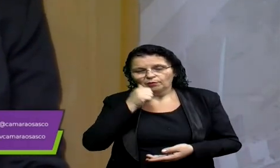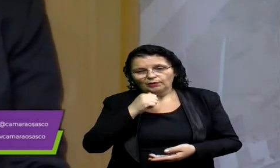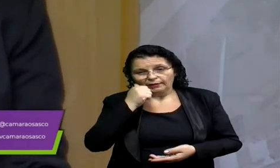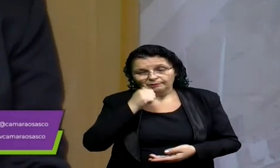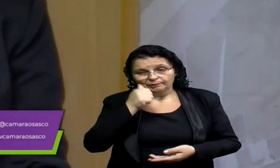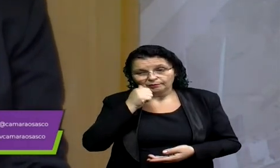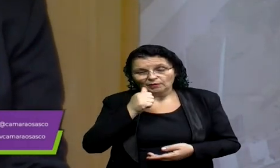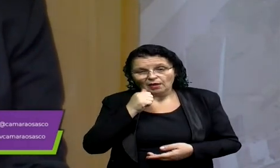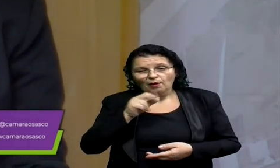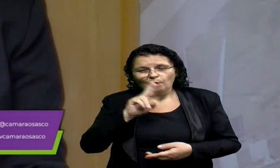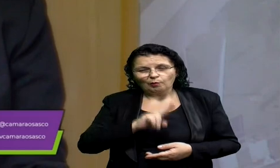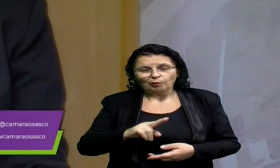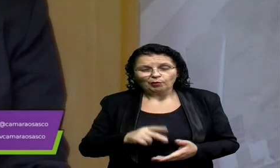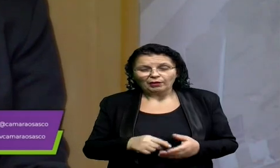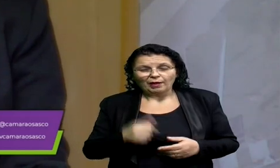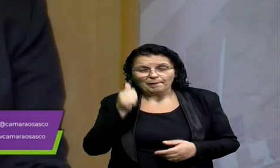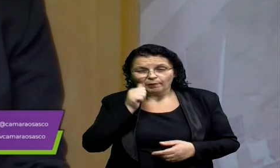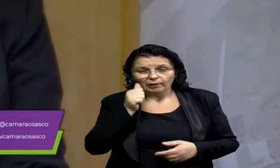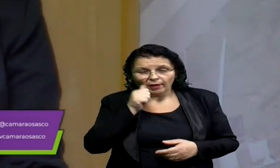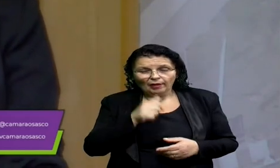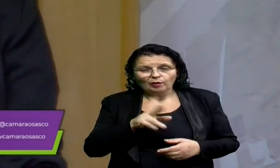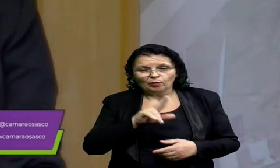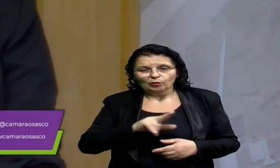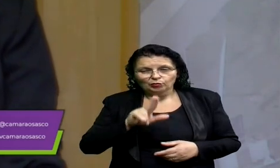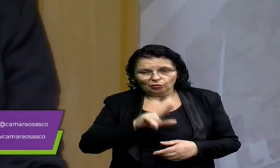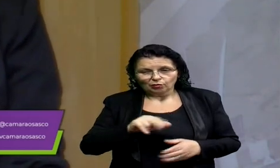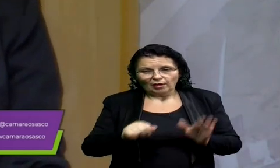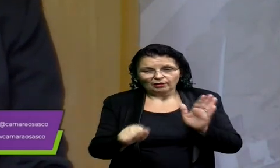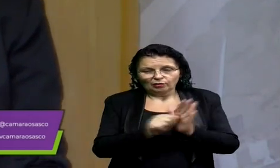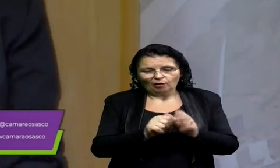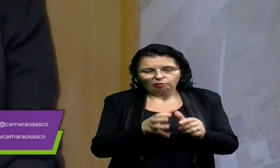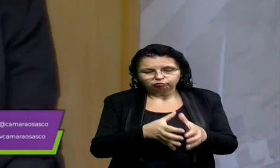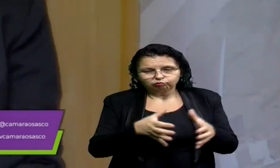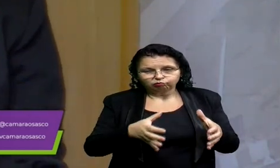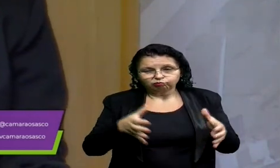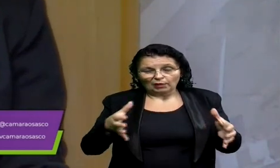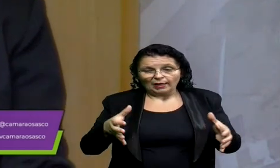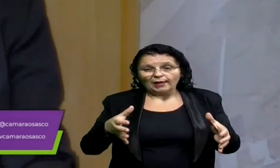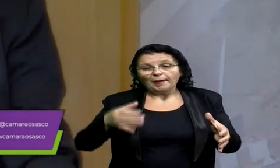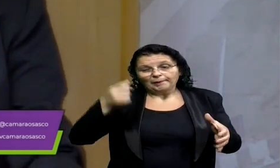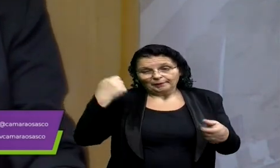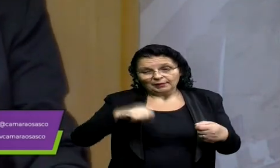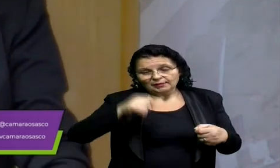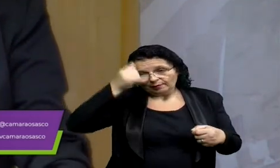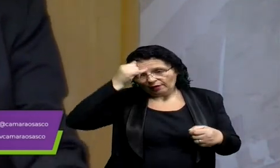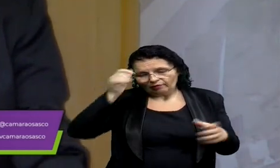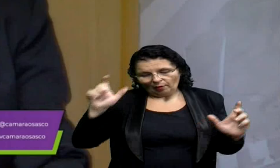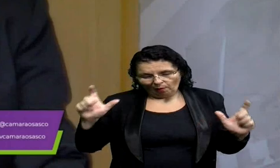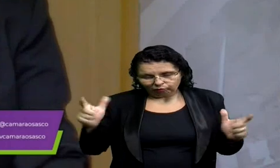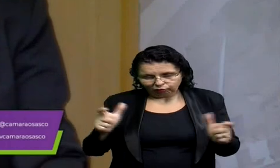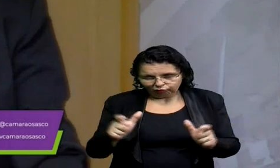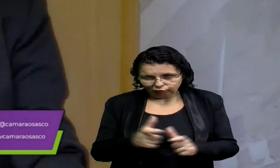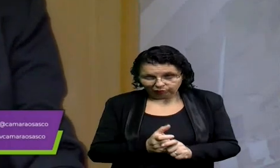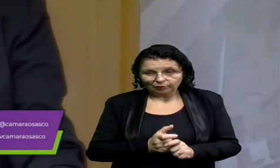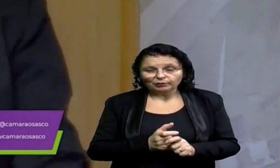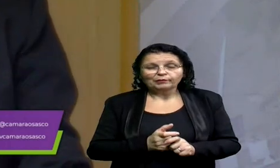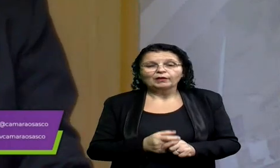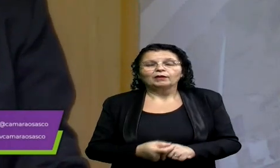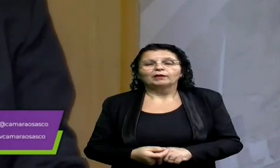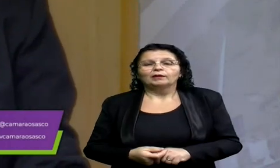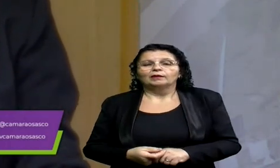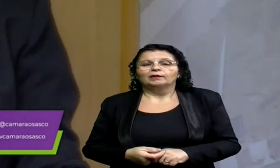mulheres usuários de drogas é terrível isso e nós precisamos combater então eu quero reiterar minha minha